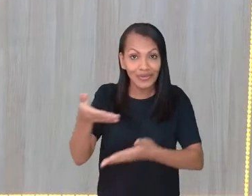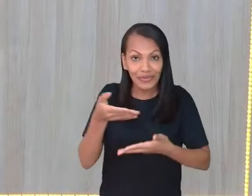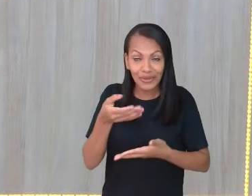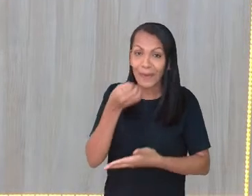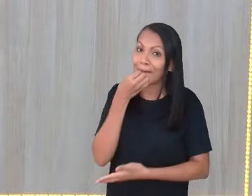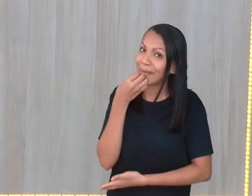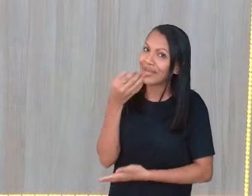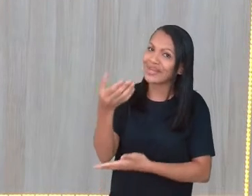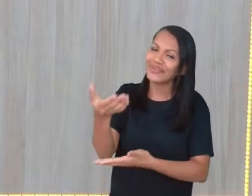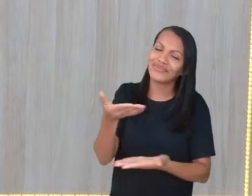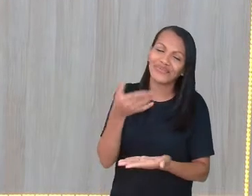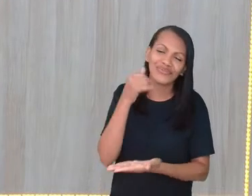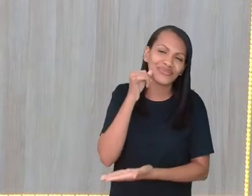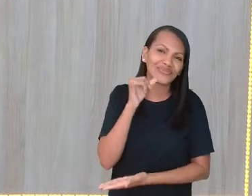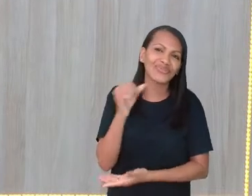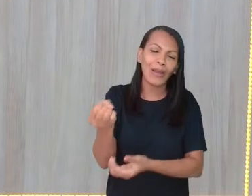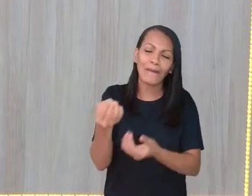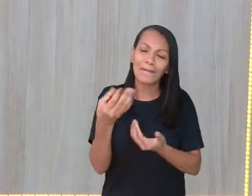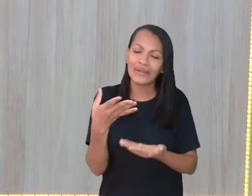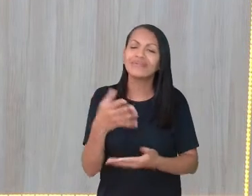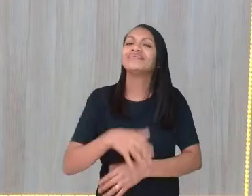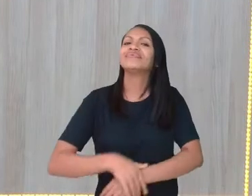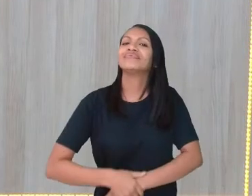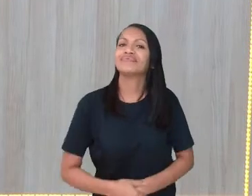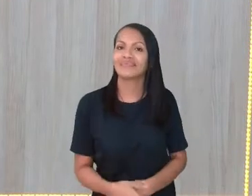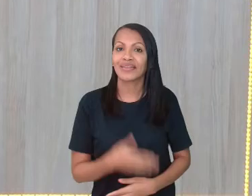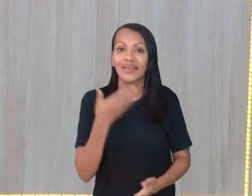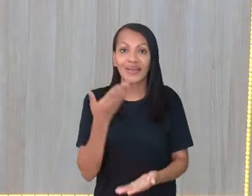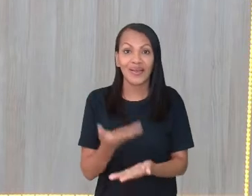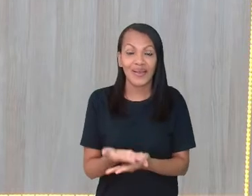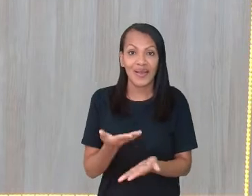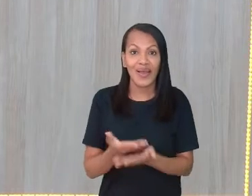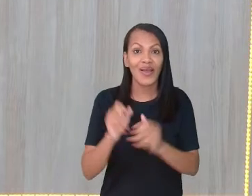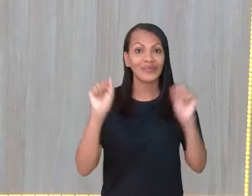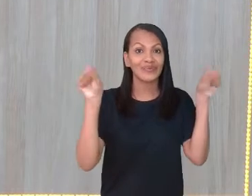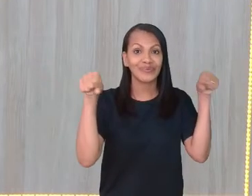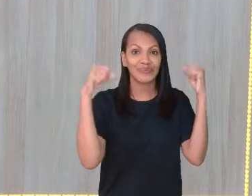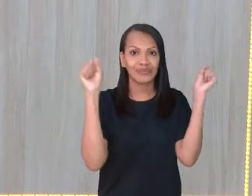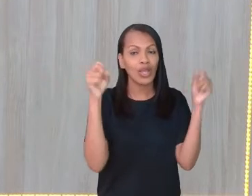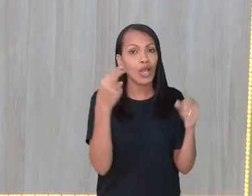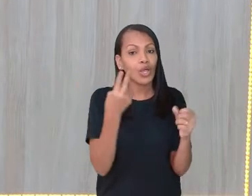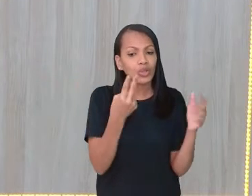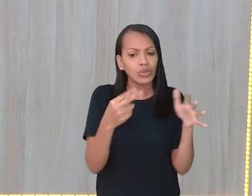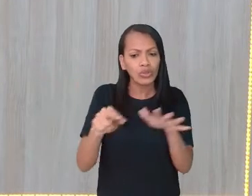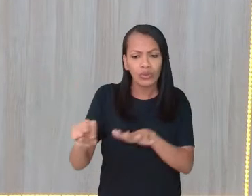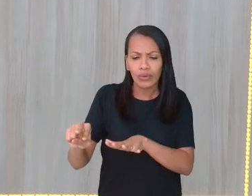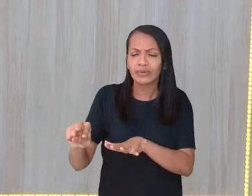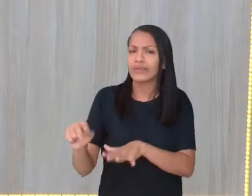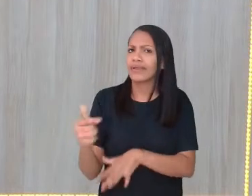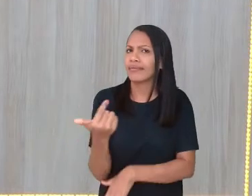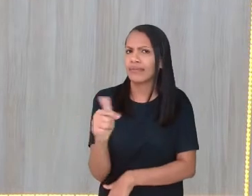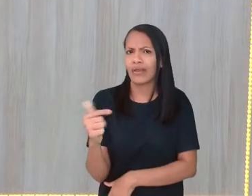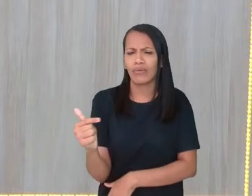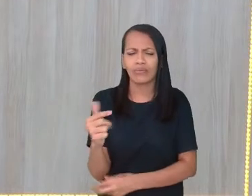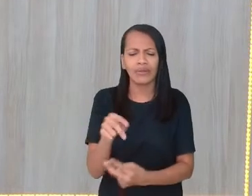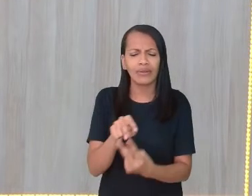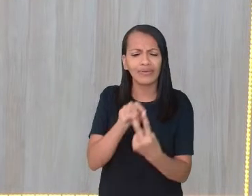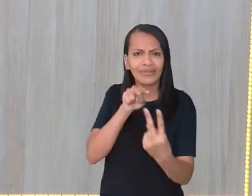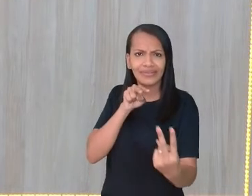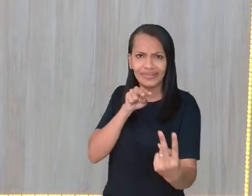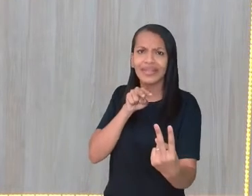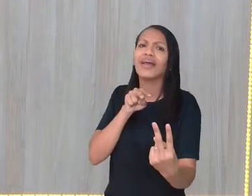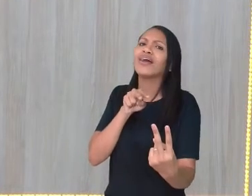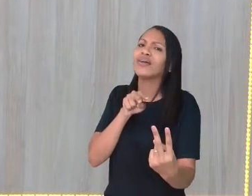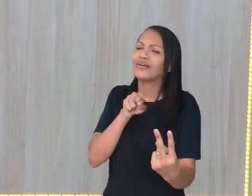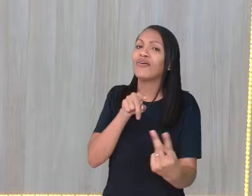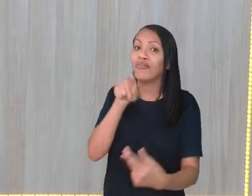muito bem-vinda a mais uma aula de educação física, né? Nós passamos aí 2 semanas sem nos ver, né? Vocês me veem